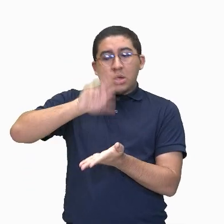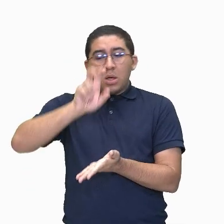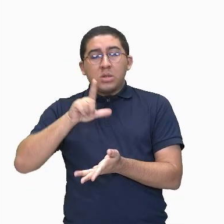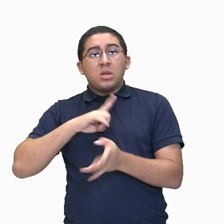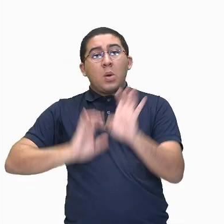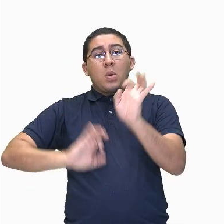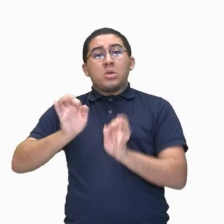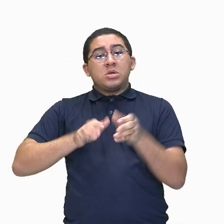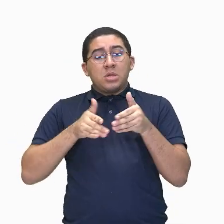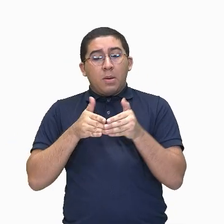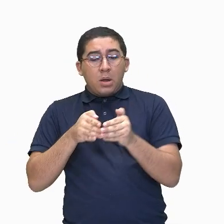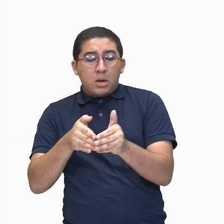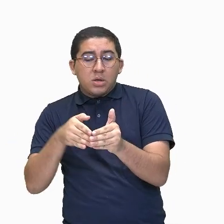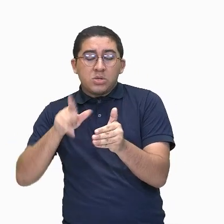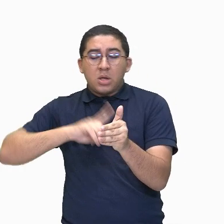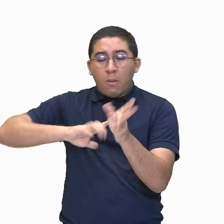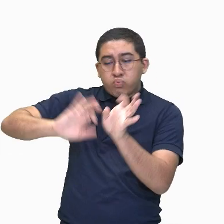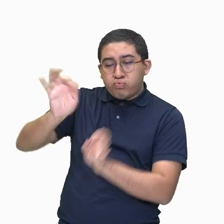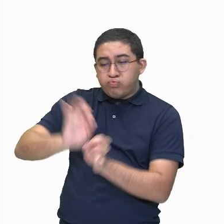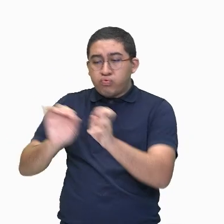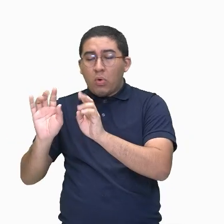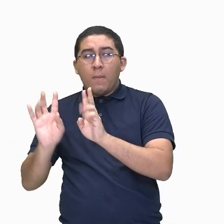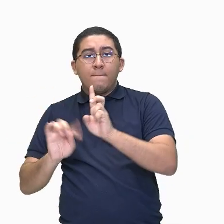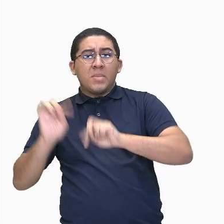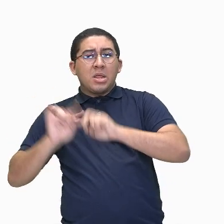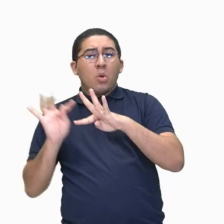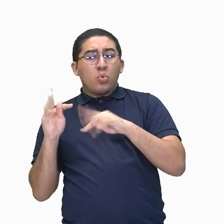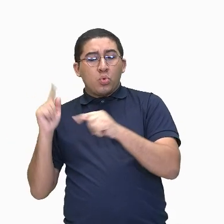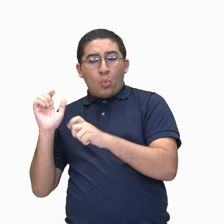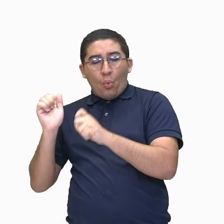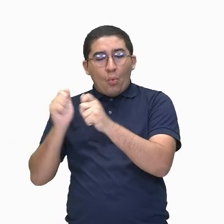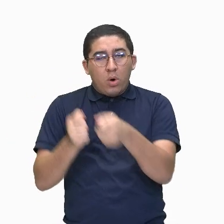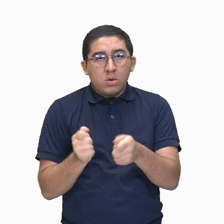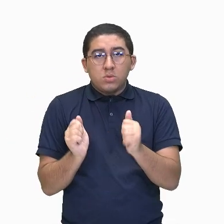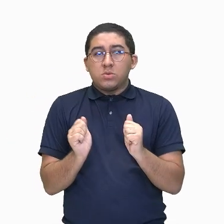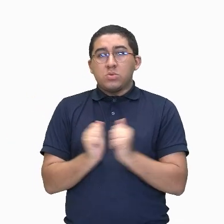motor do barco e vou para o rio. Então, ele